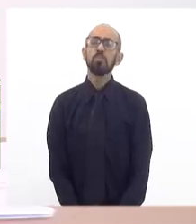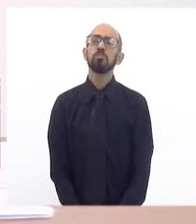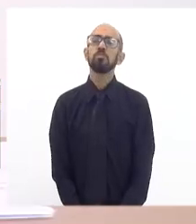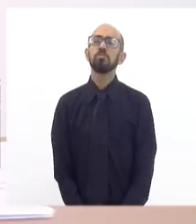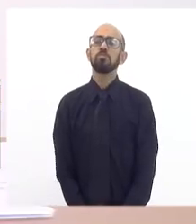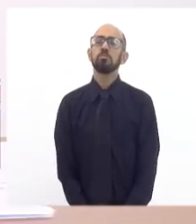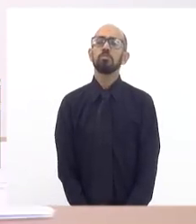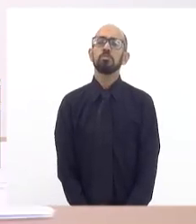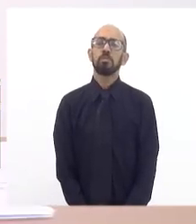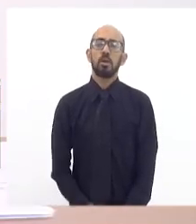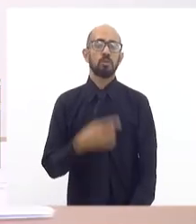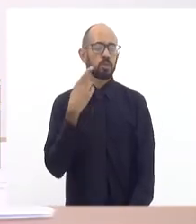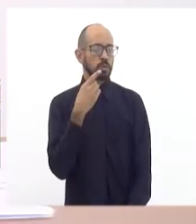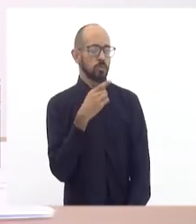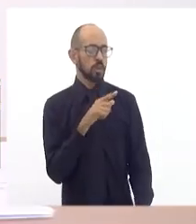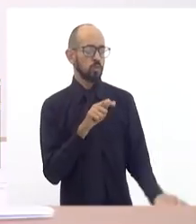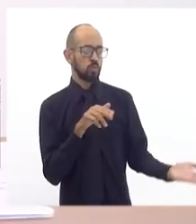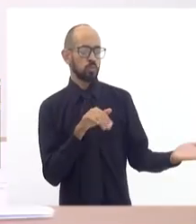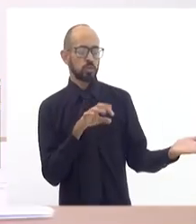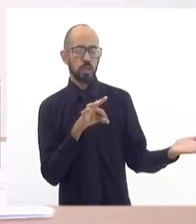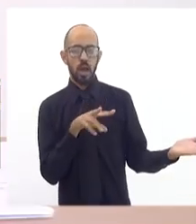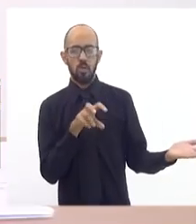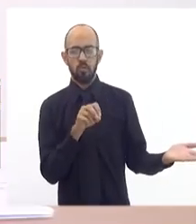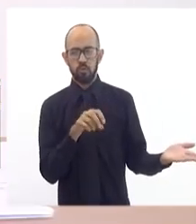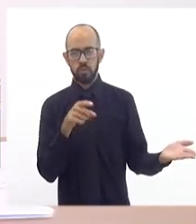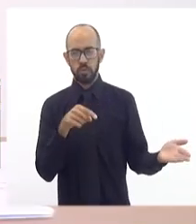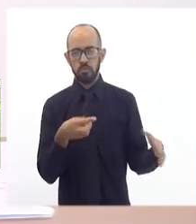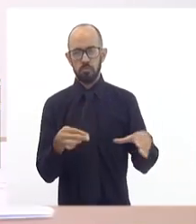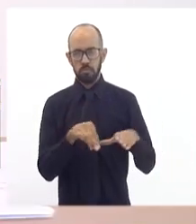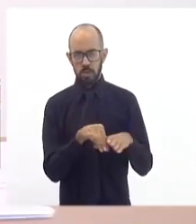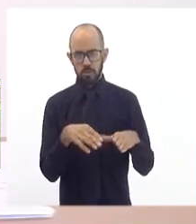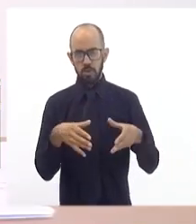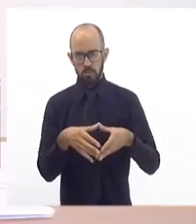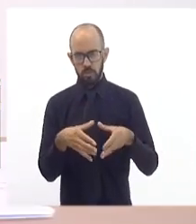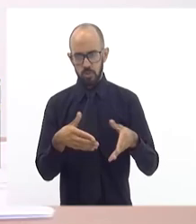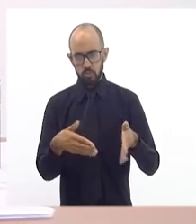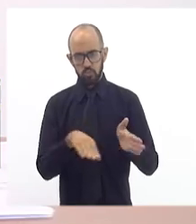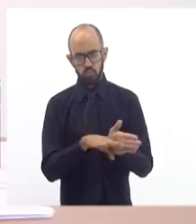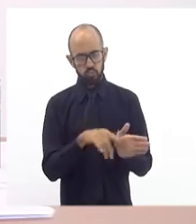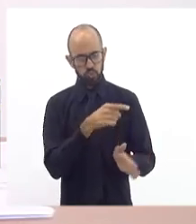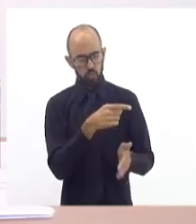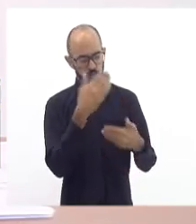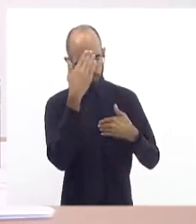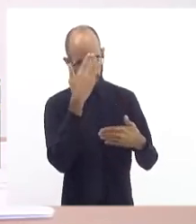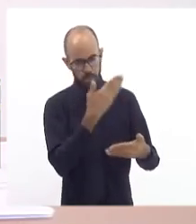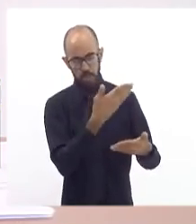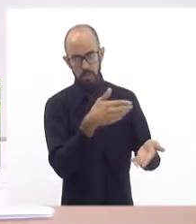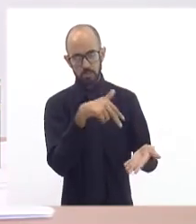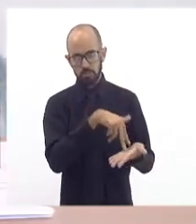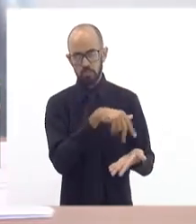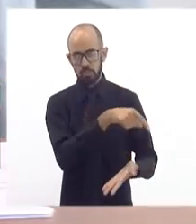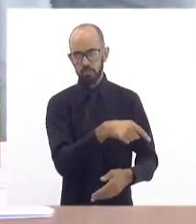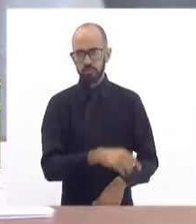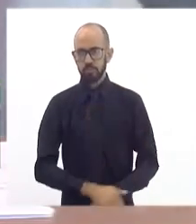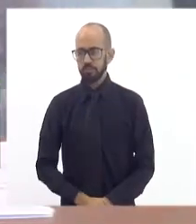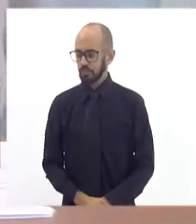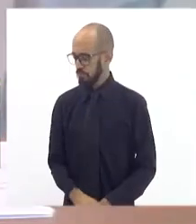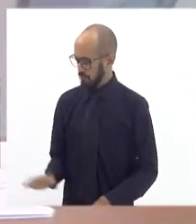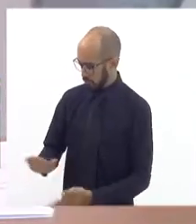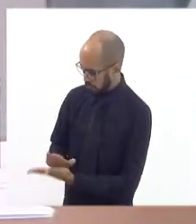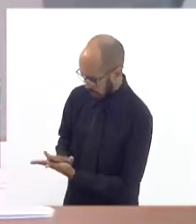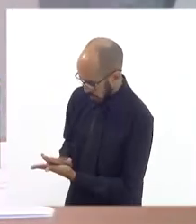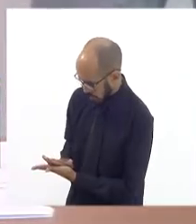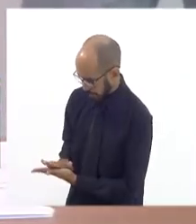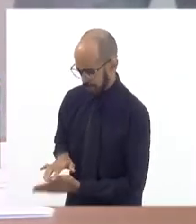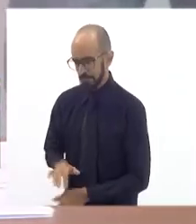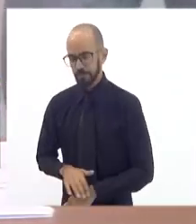já chegou aqui o nosso capital dos Estados visto também faz parte dessa condição Obrigado estava te vendo Então no